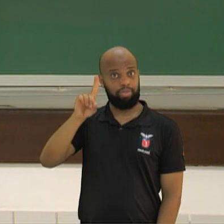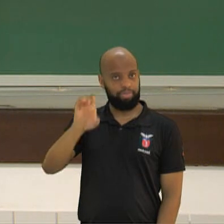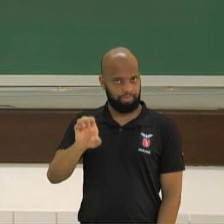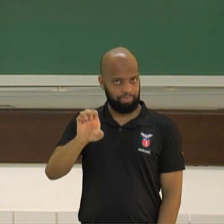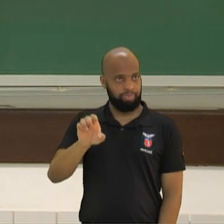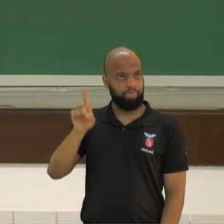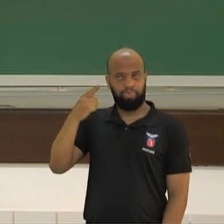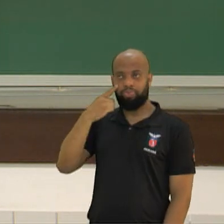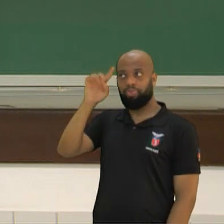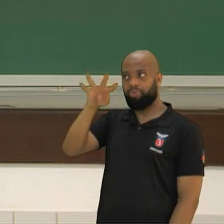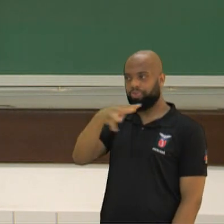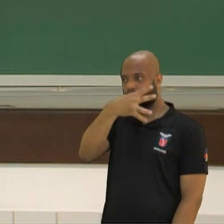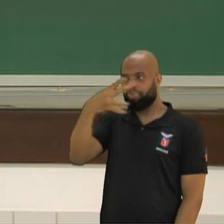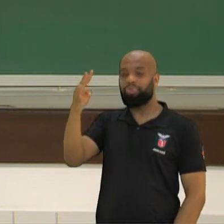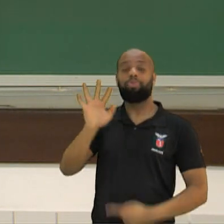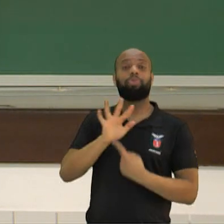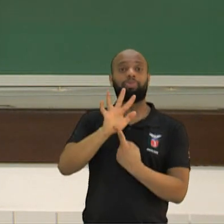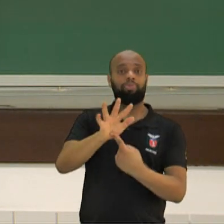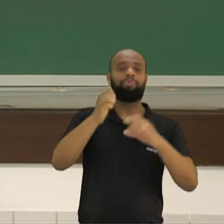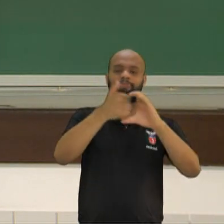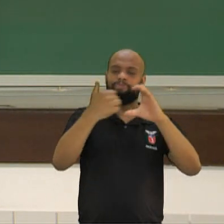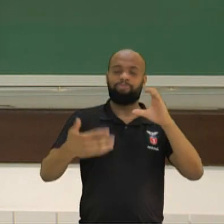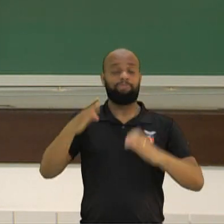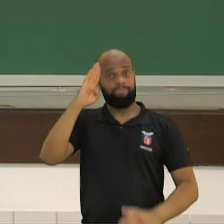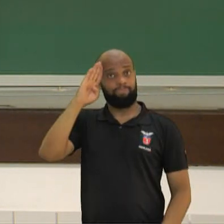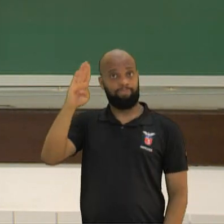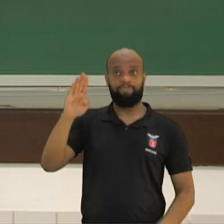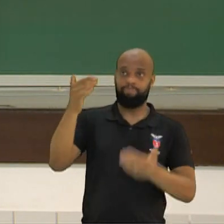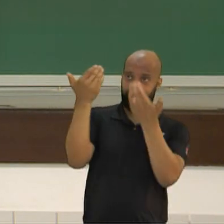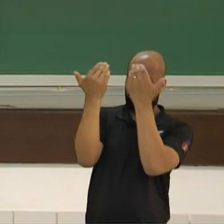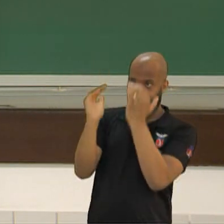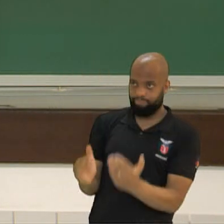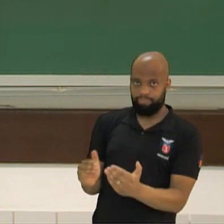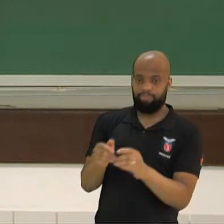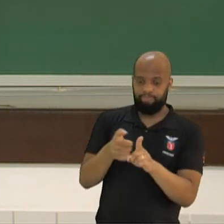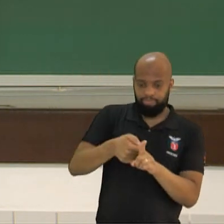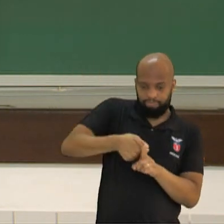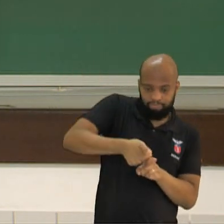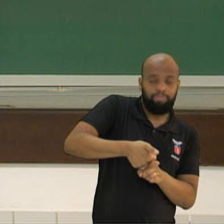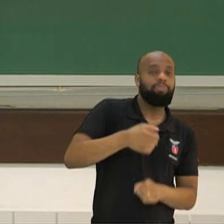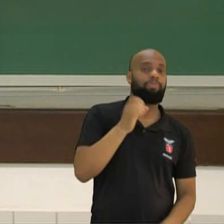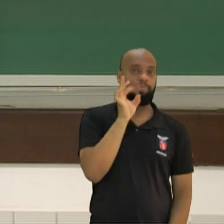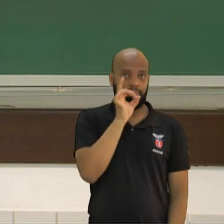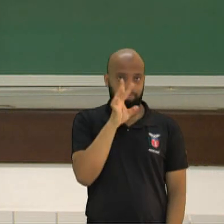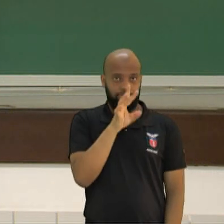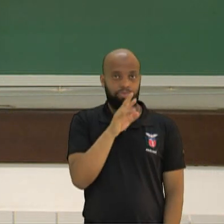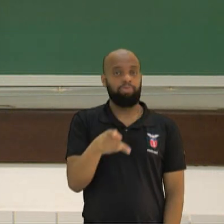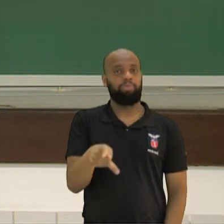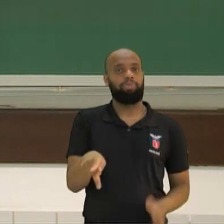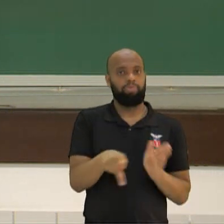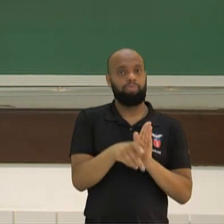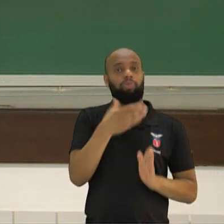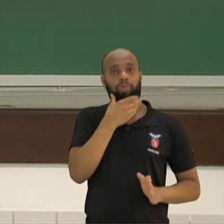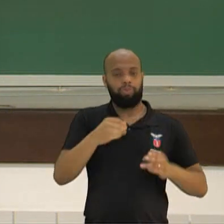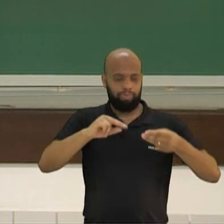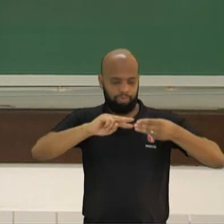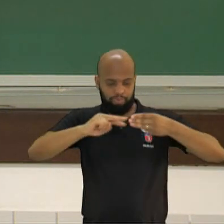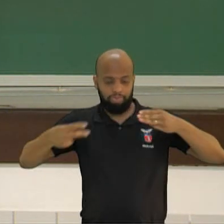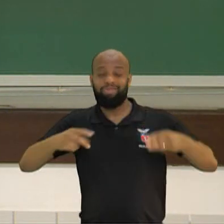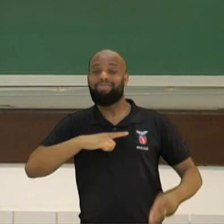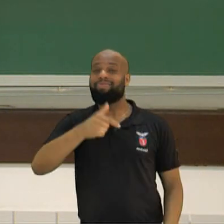as características principais analisadas nas ervilhas por Gregor Mendel. Eram 7